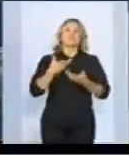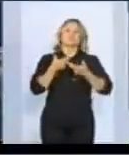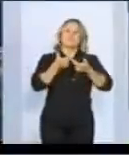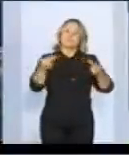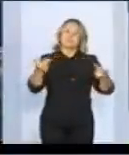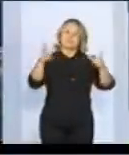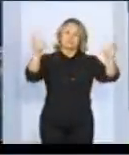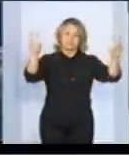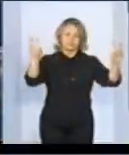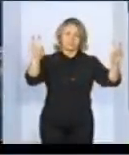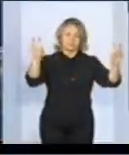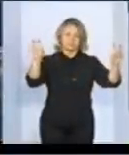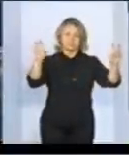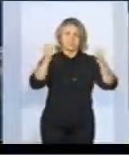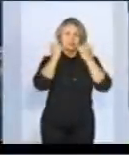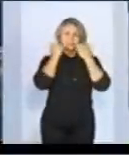aqui.